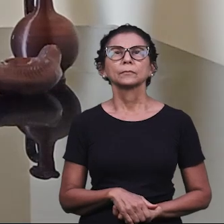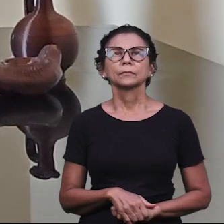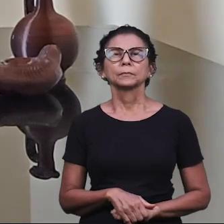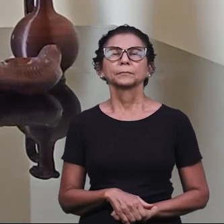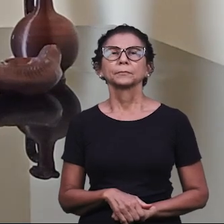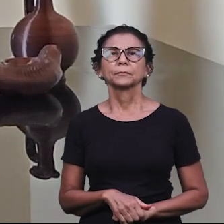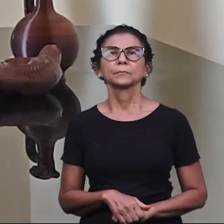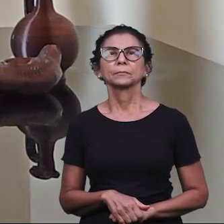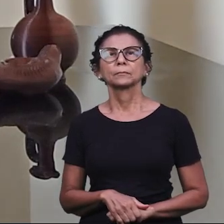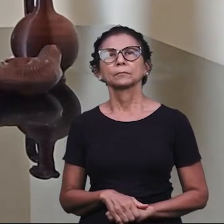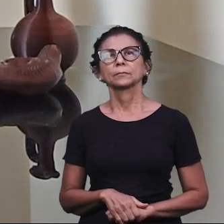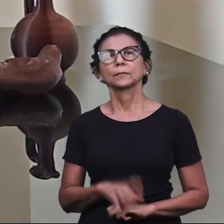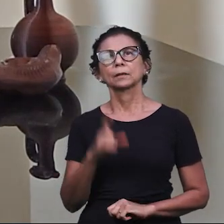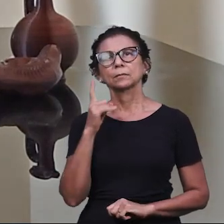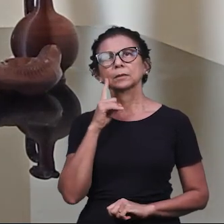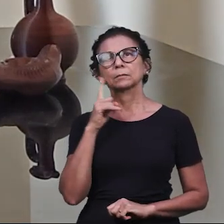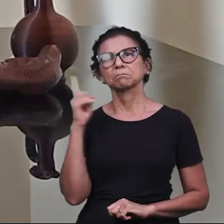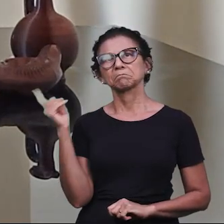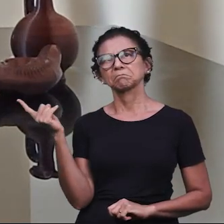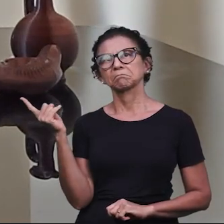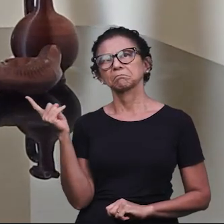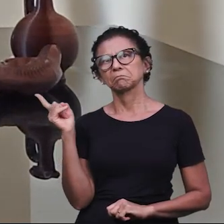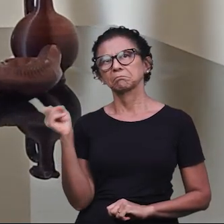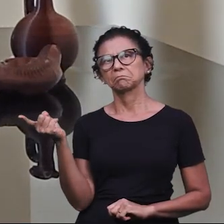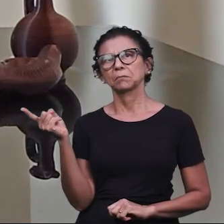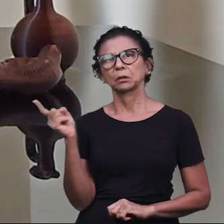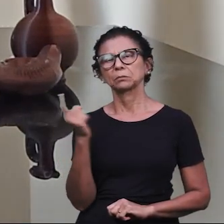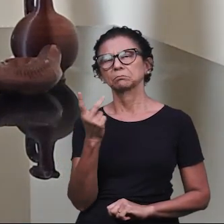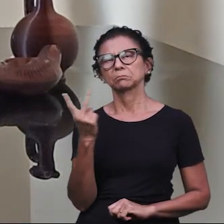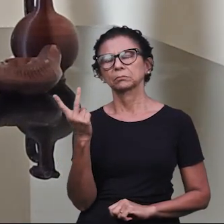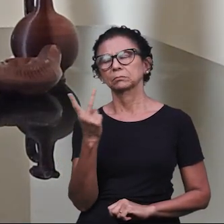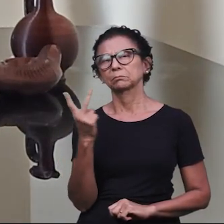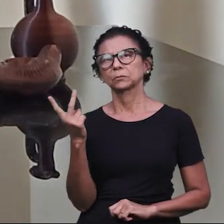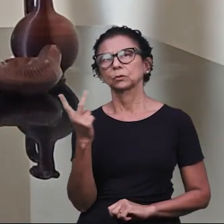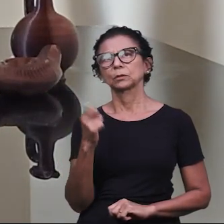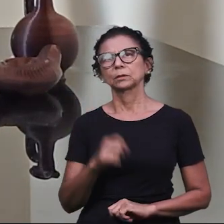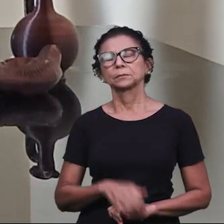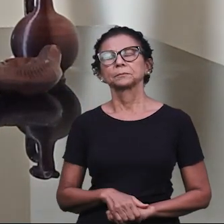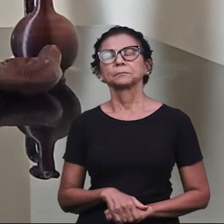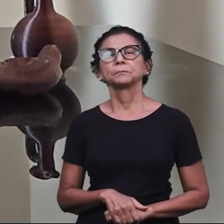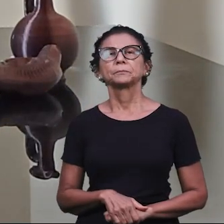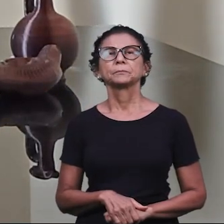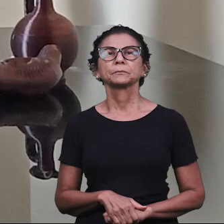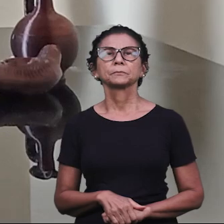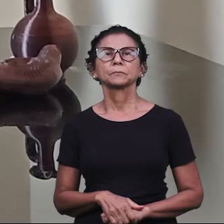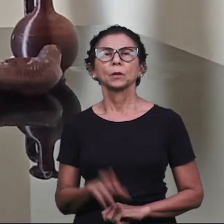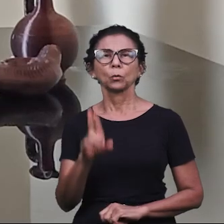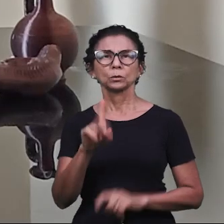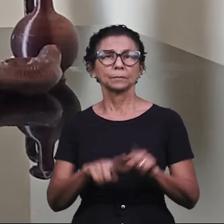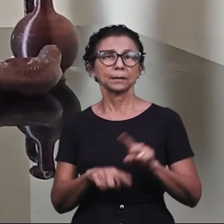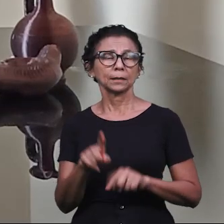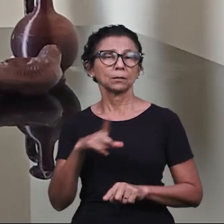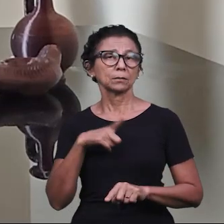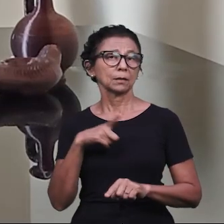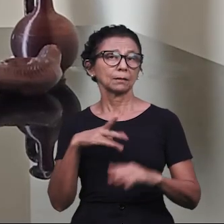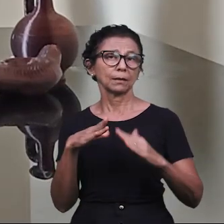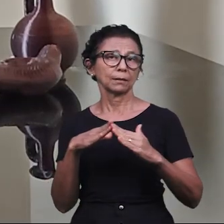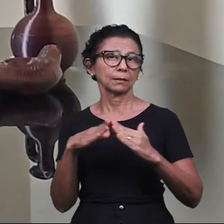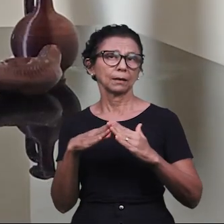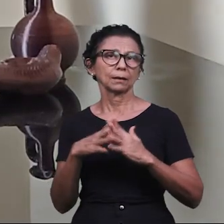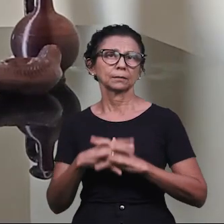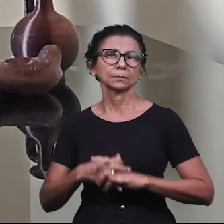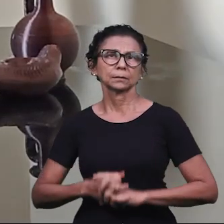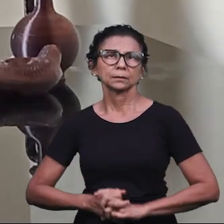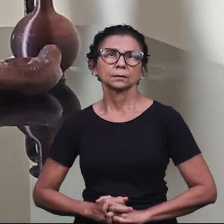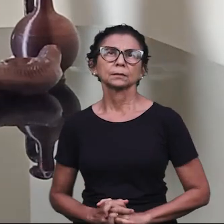de picolé. Então fica aí de acordo com o recurso que a gente tem em casa. Então toda a